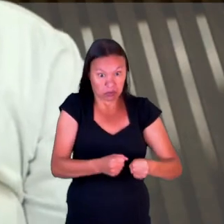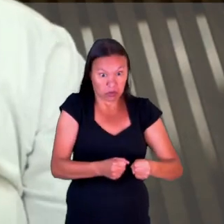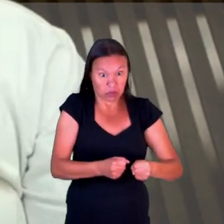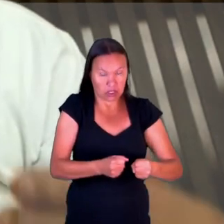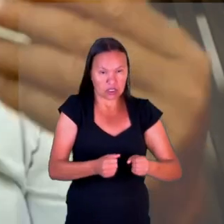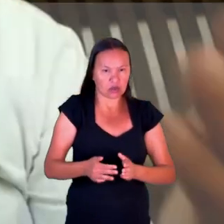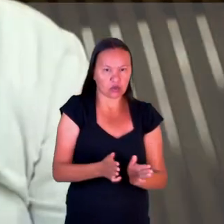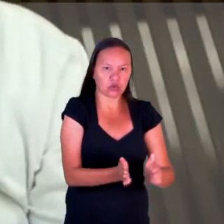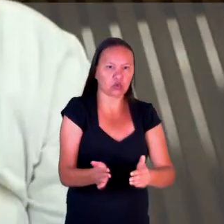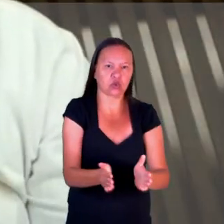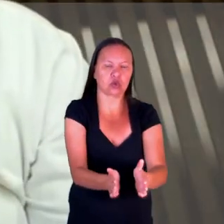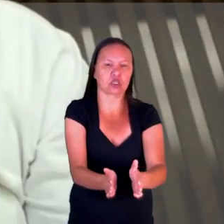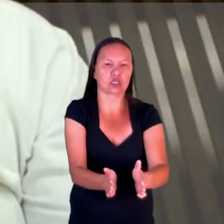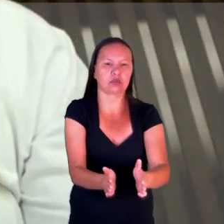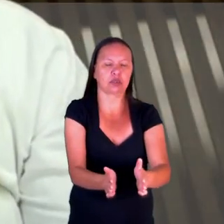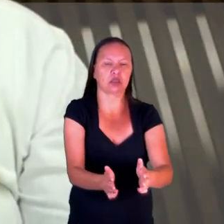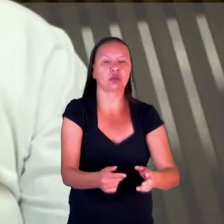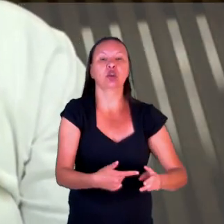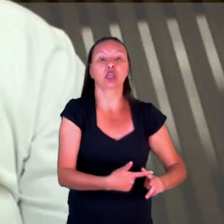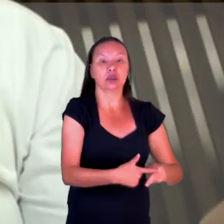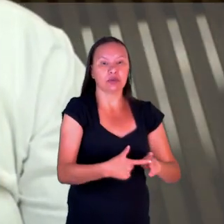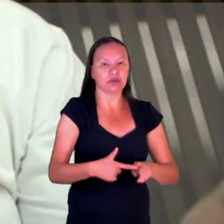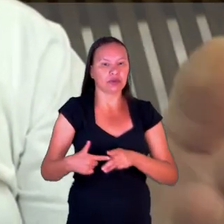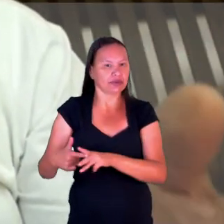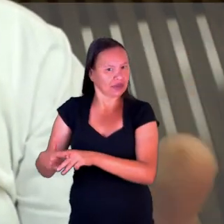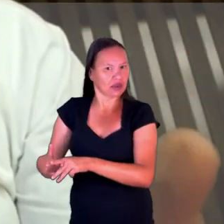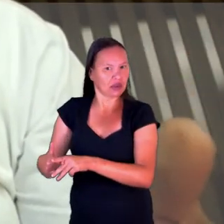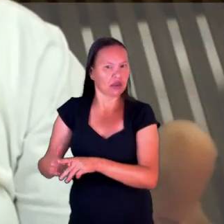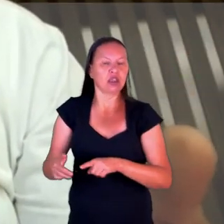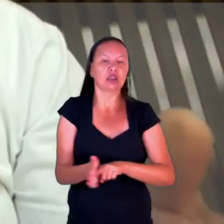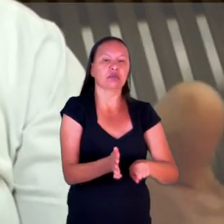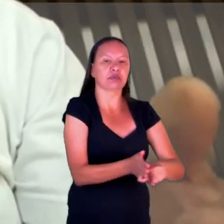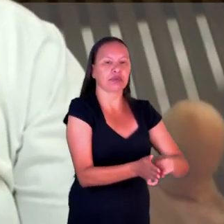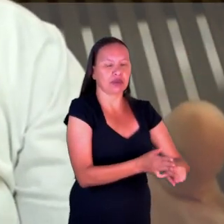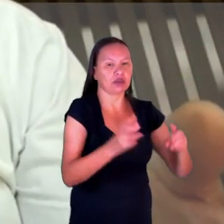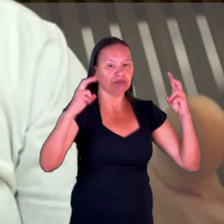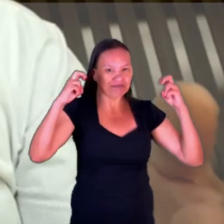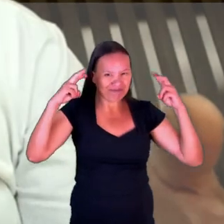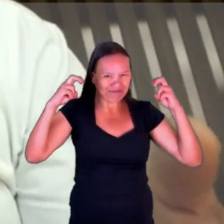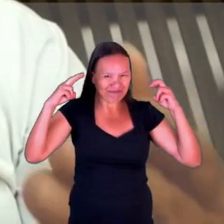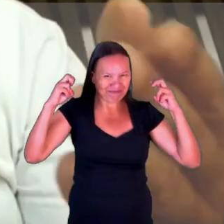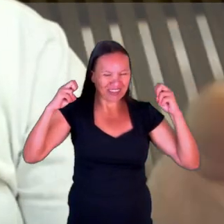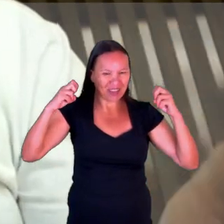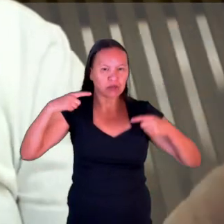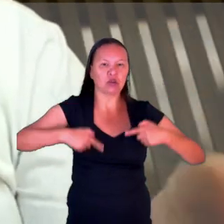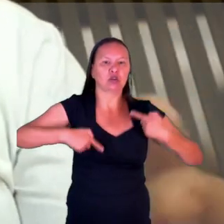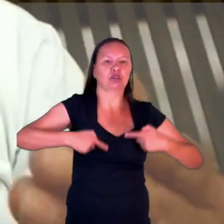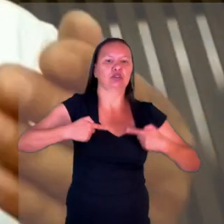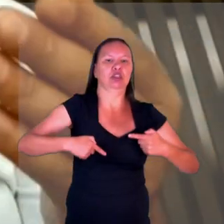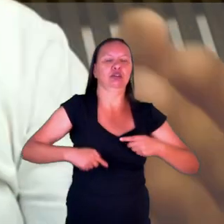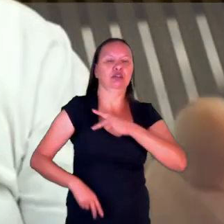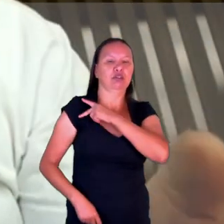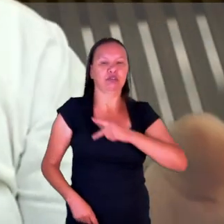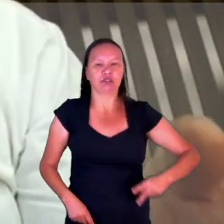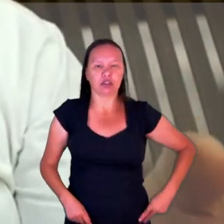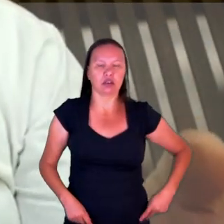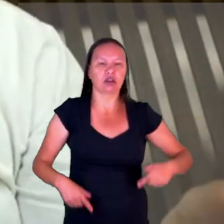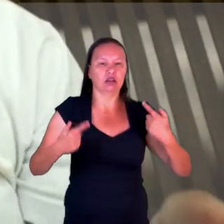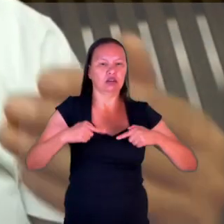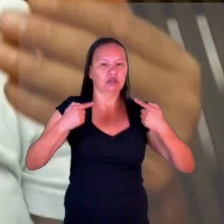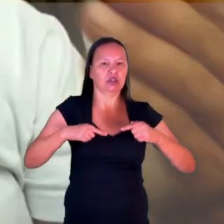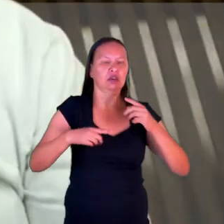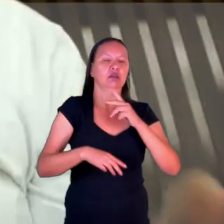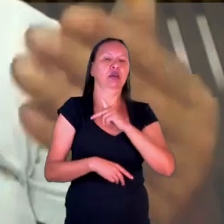caminhos e destinar recursos E aí não se pensa política pública sem recursos né o governo federal governos estaduais os governos municipais